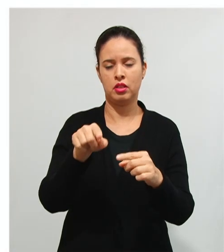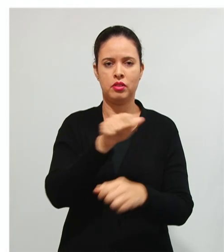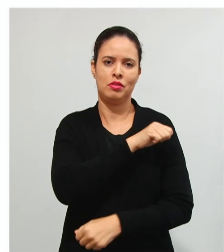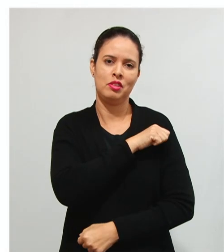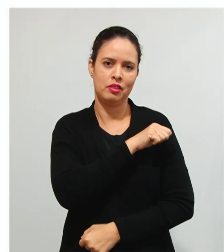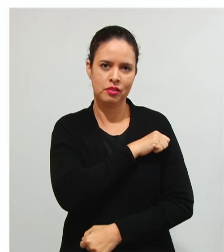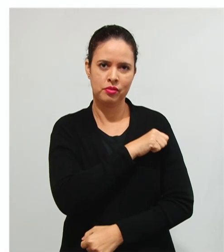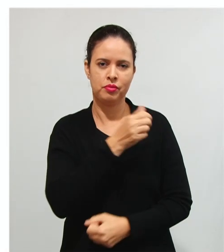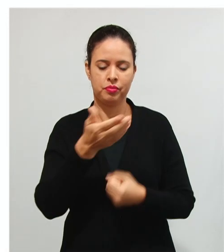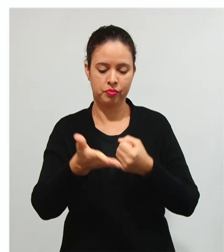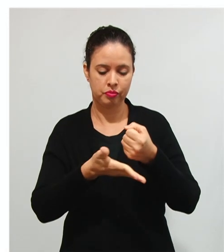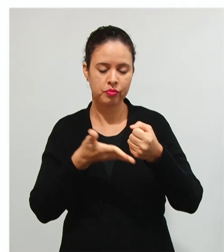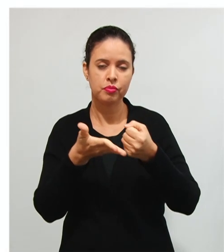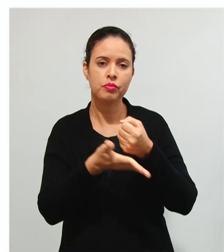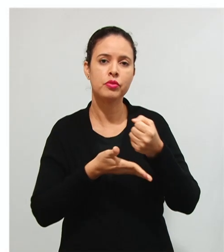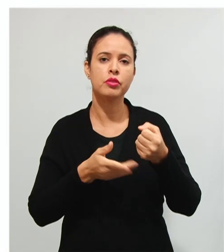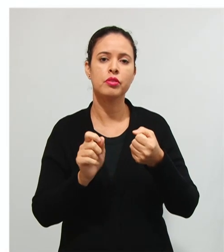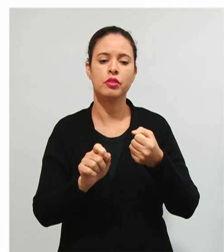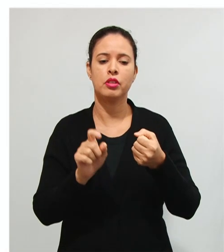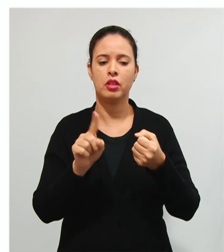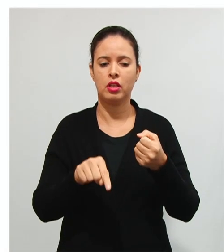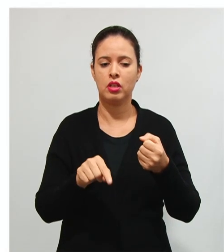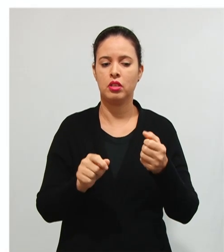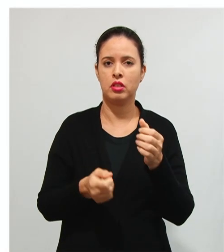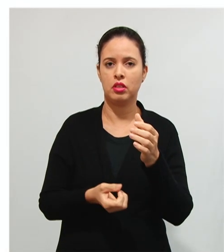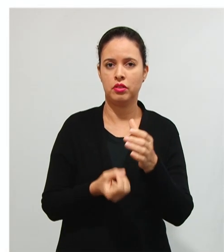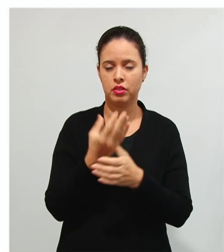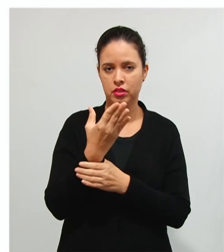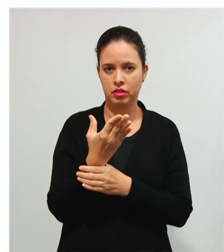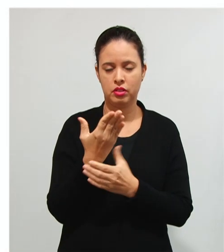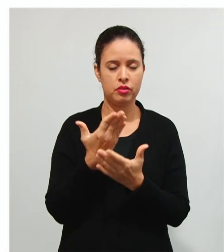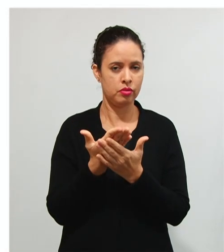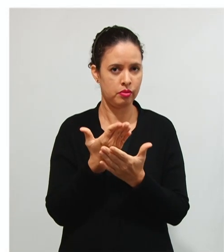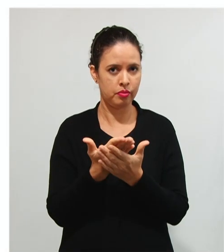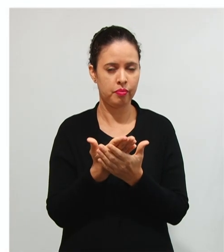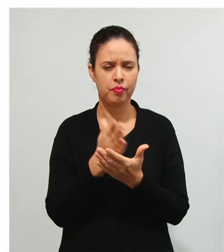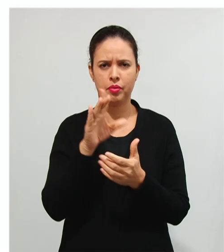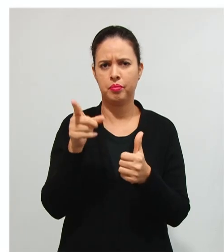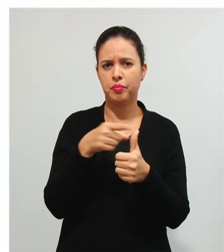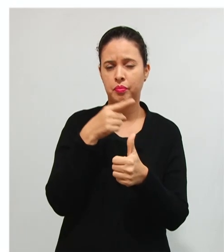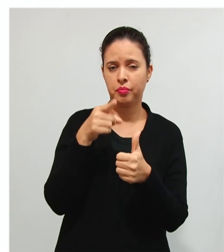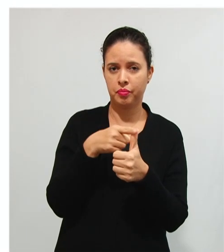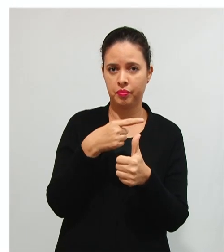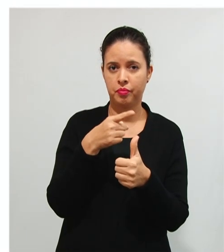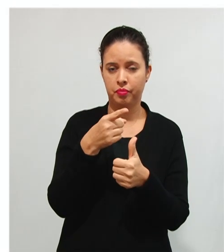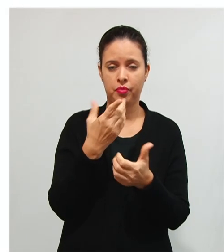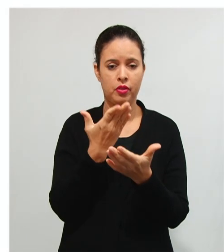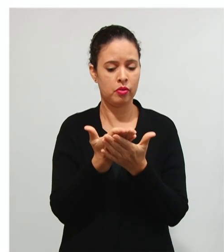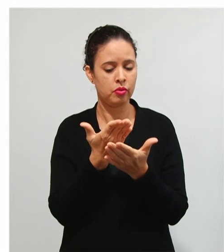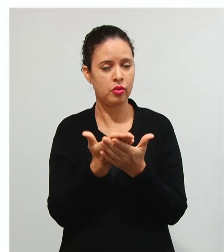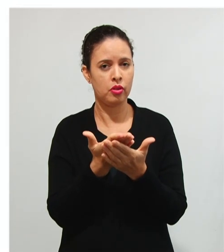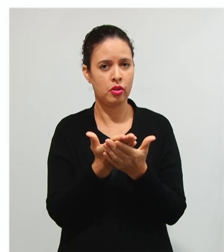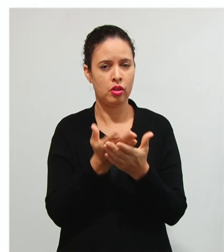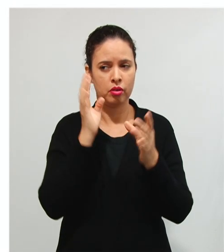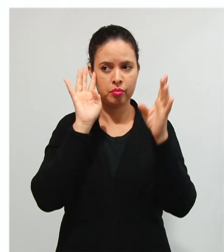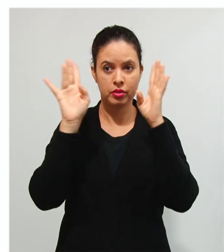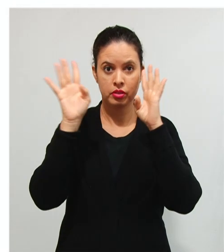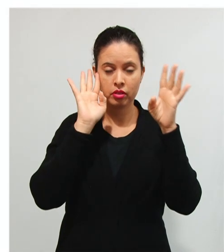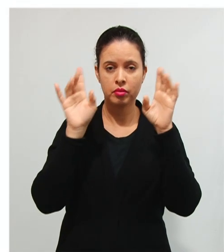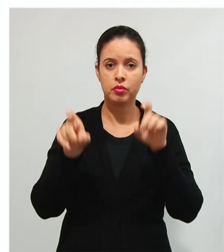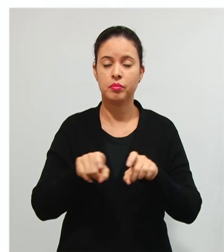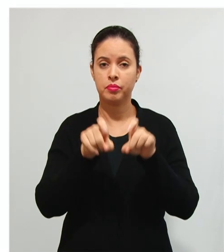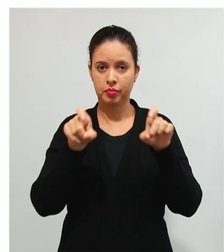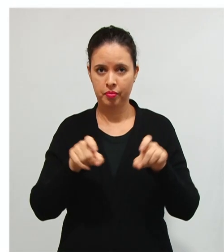a base Arduino para construir as aulas. Mas as primeiras aulas você vai trabalhar o pensamento computacional.